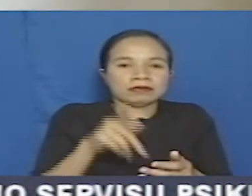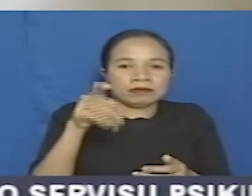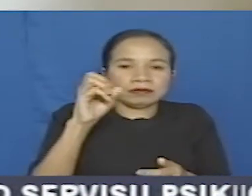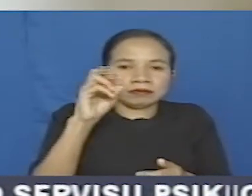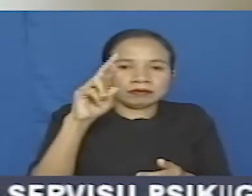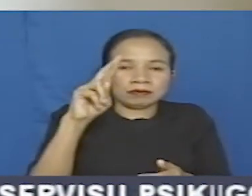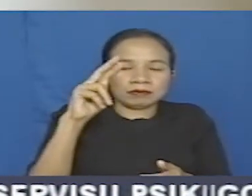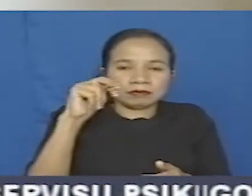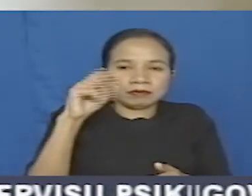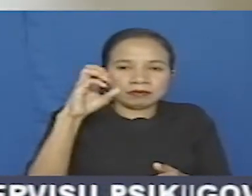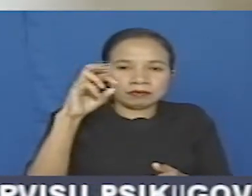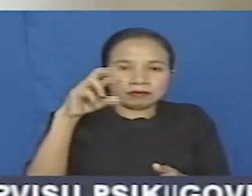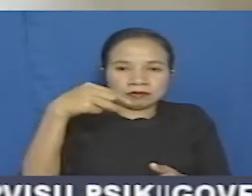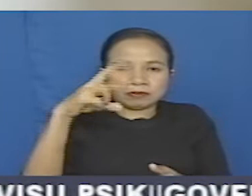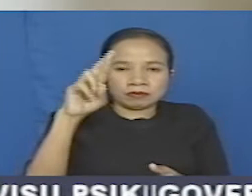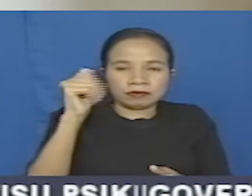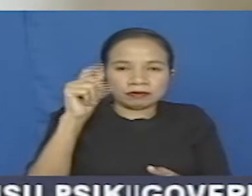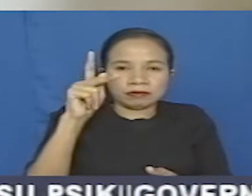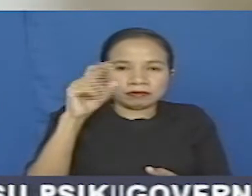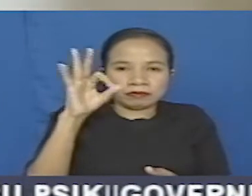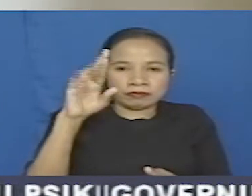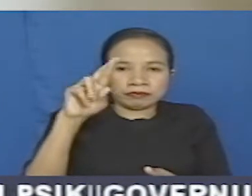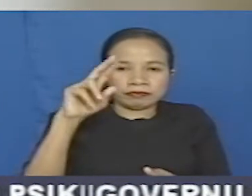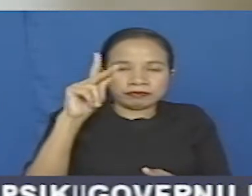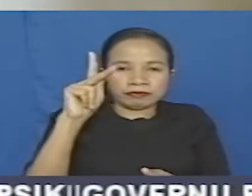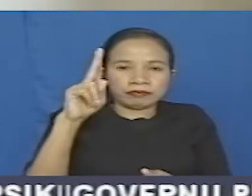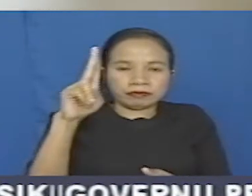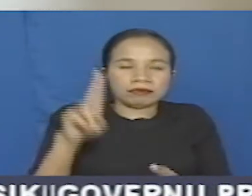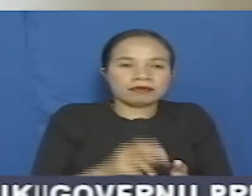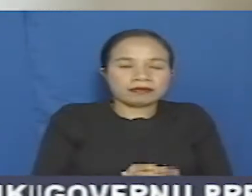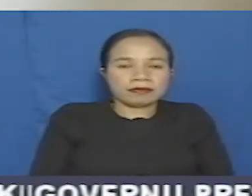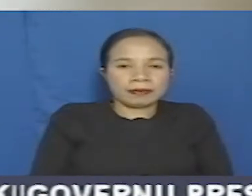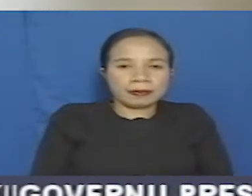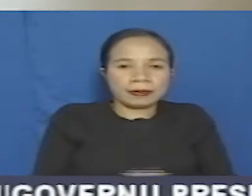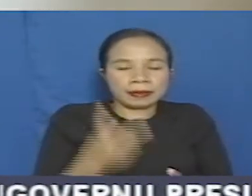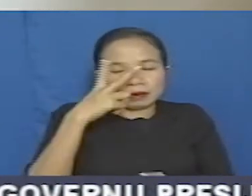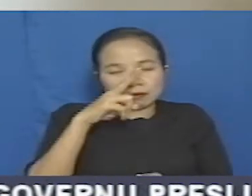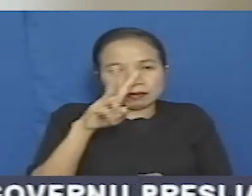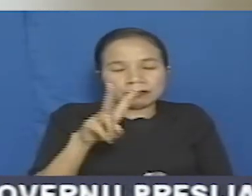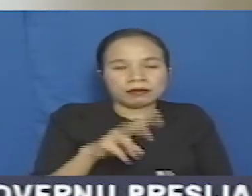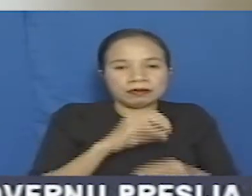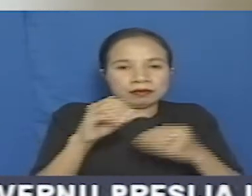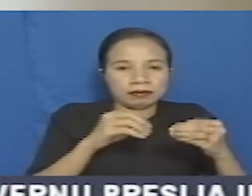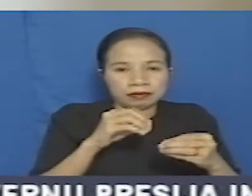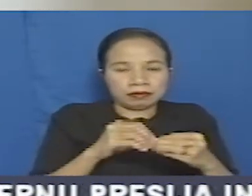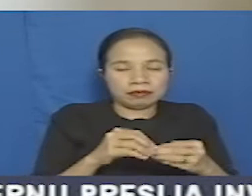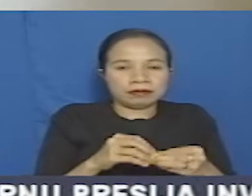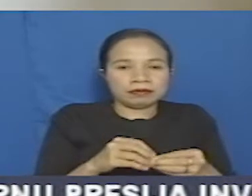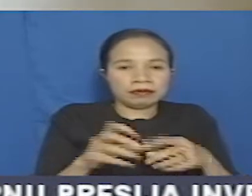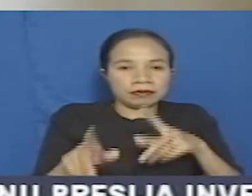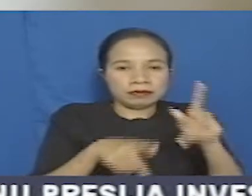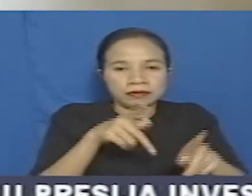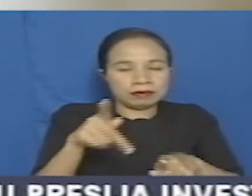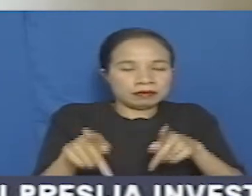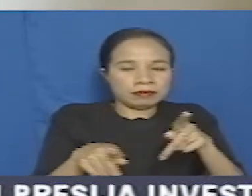Organização de Direitos Humanos está preocupada também com o fenômeno da sociedade,